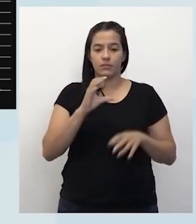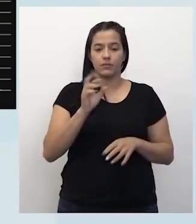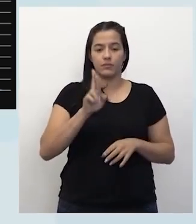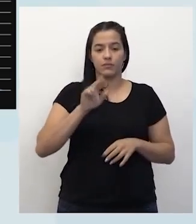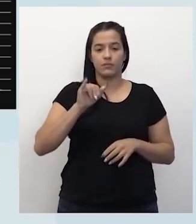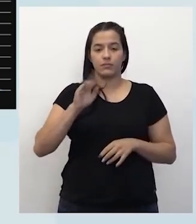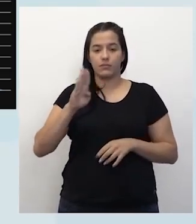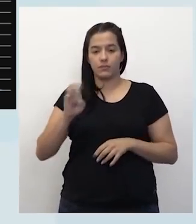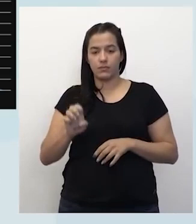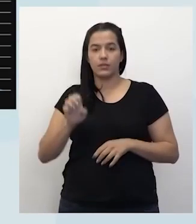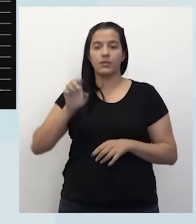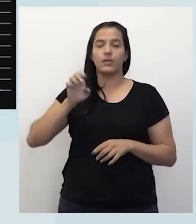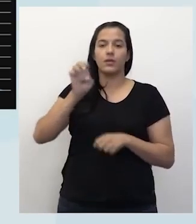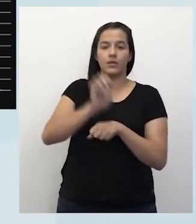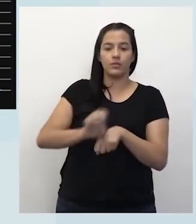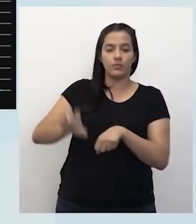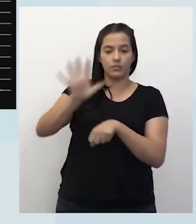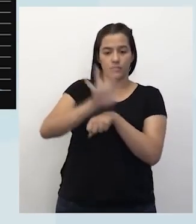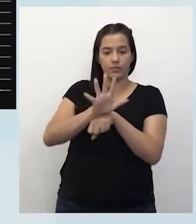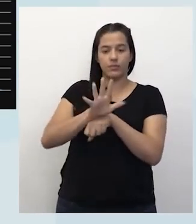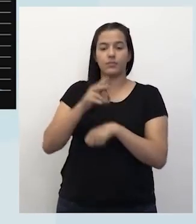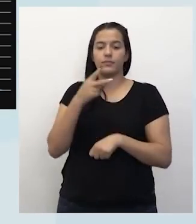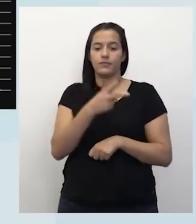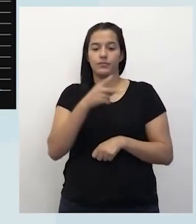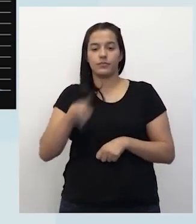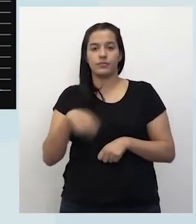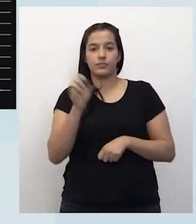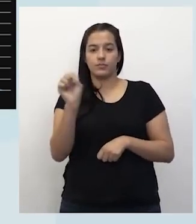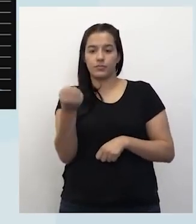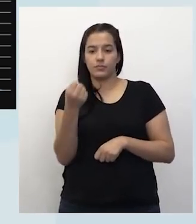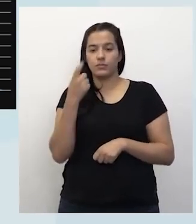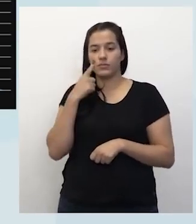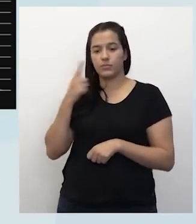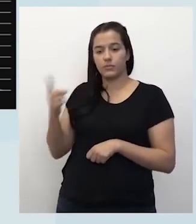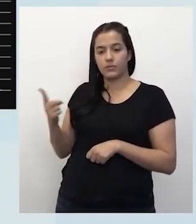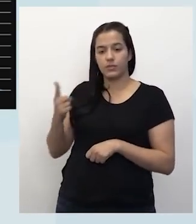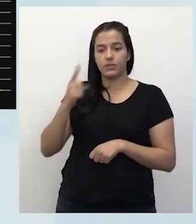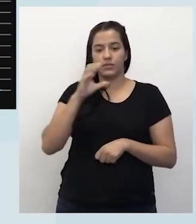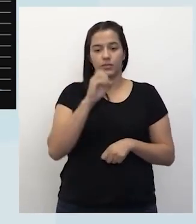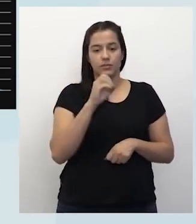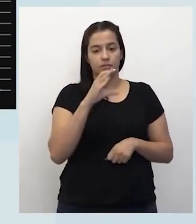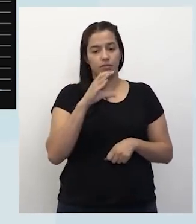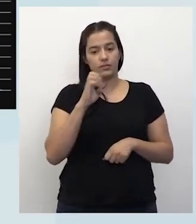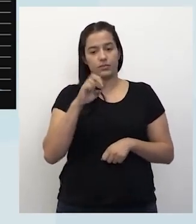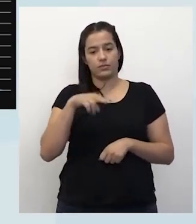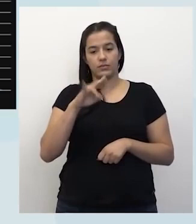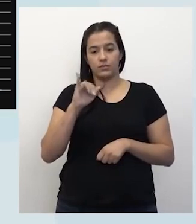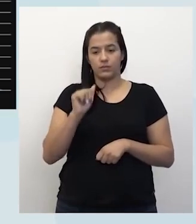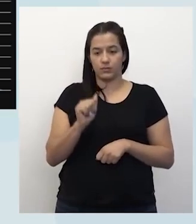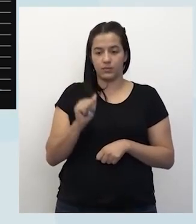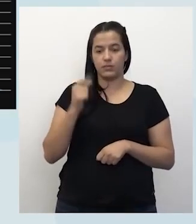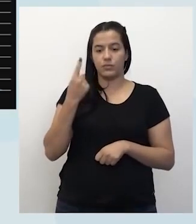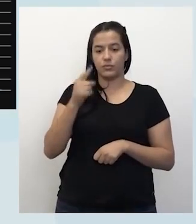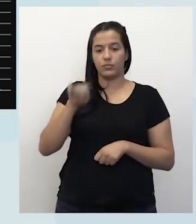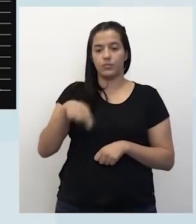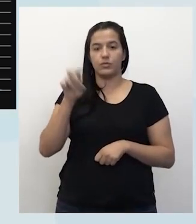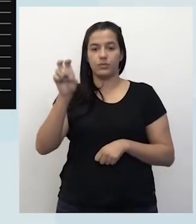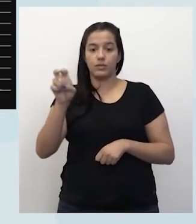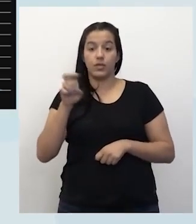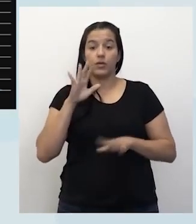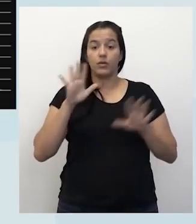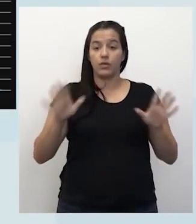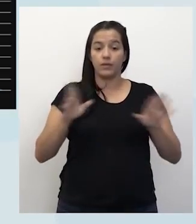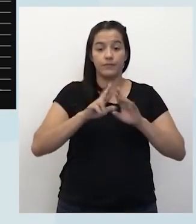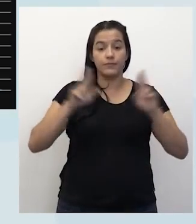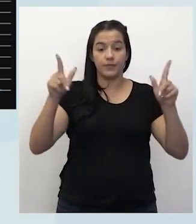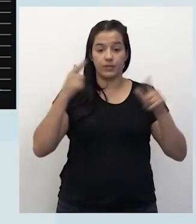a Europa 24,8, muito próxima do Brasil, e o Quênia com 1,5. Agora, quando eu jogar o gráfico em cima de 2015, olha o